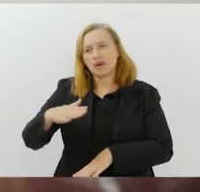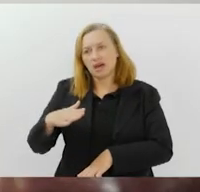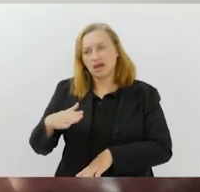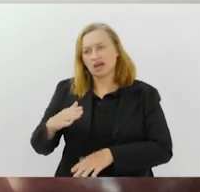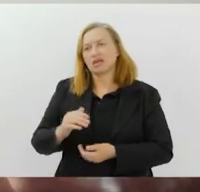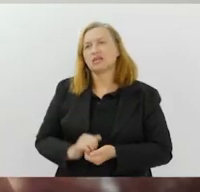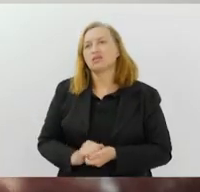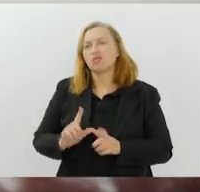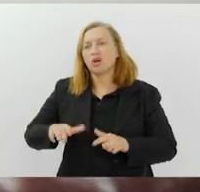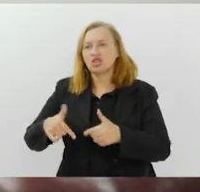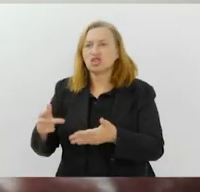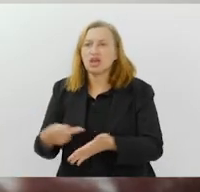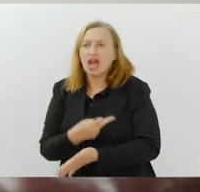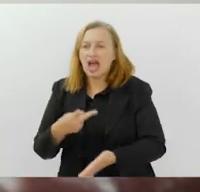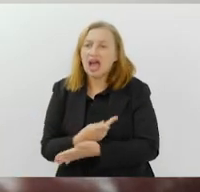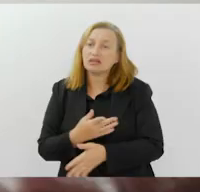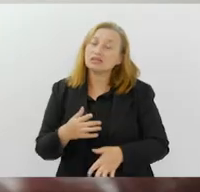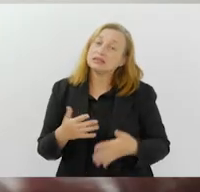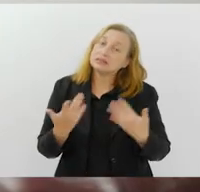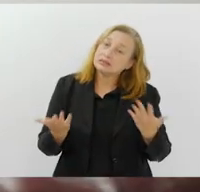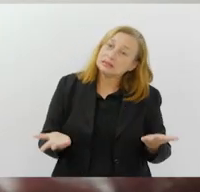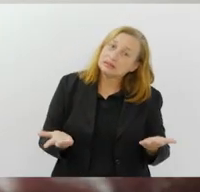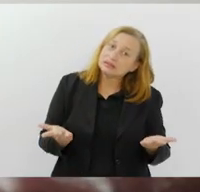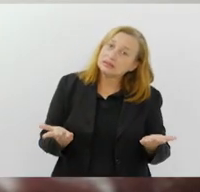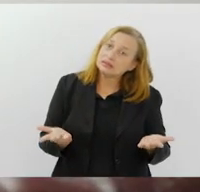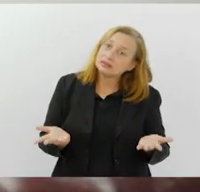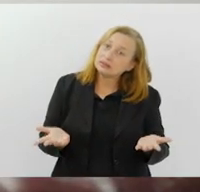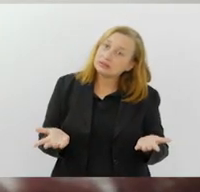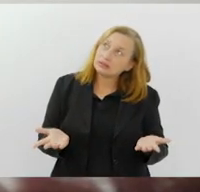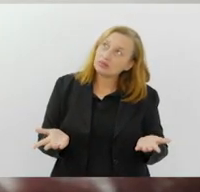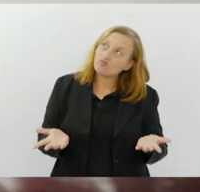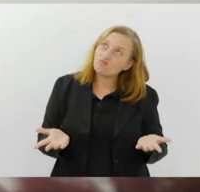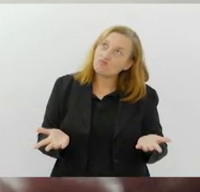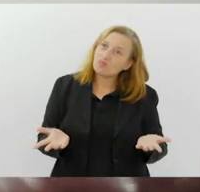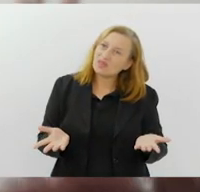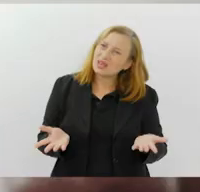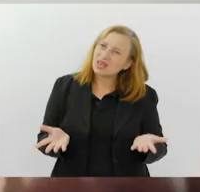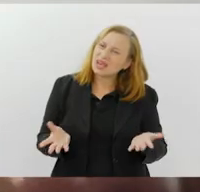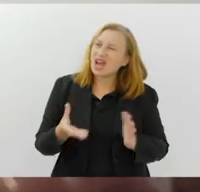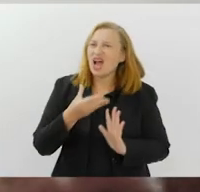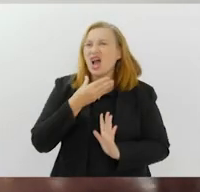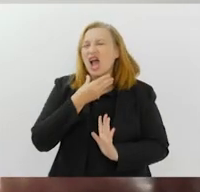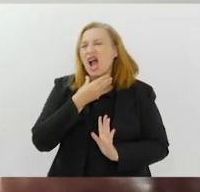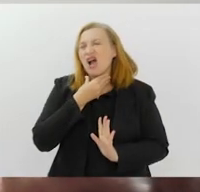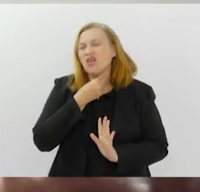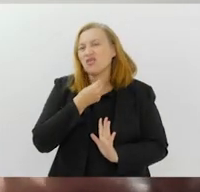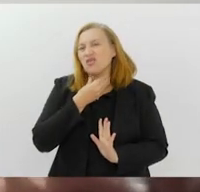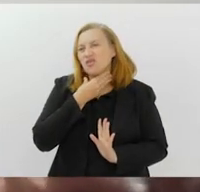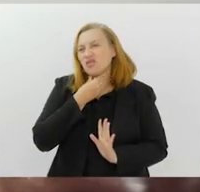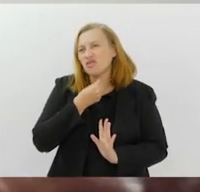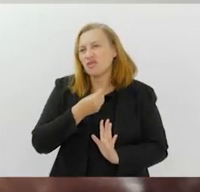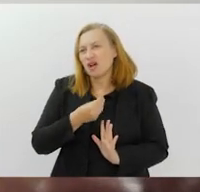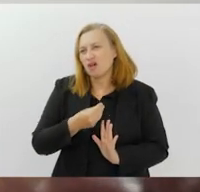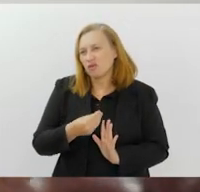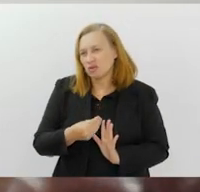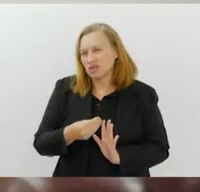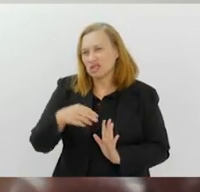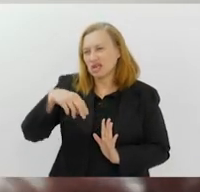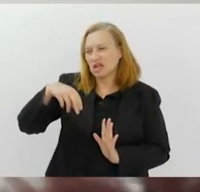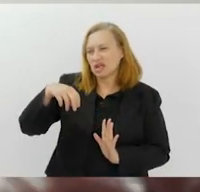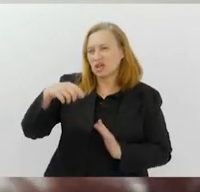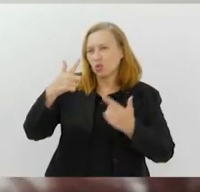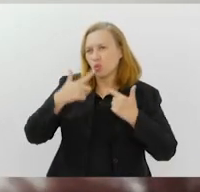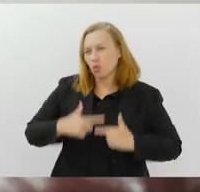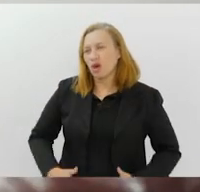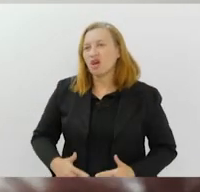configuração que na verdade já existia eh a a a falsa neutralidade porque quando a gente diz que o